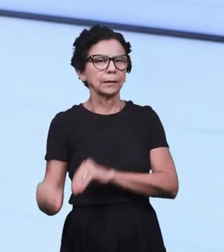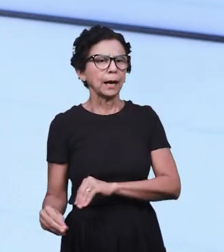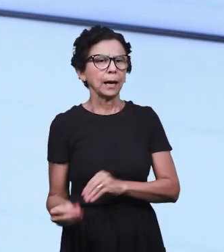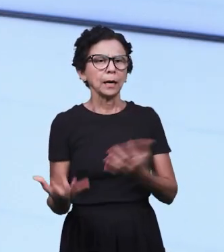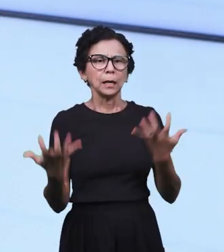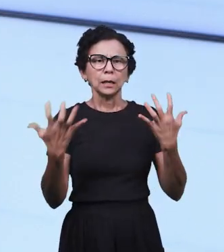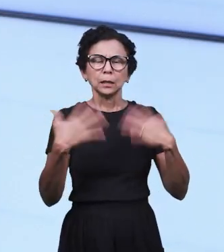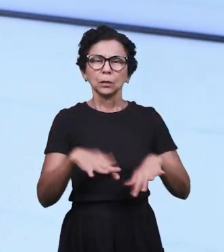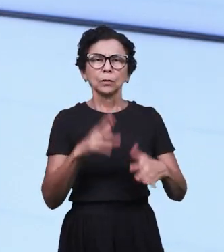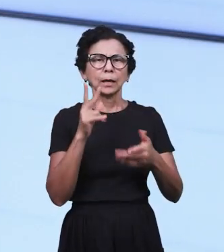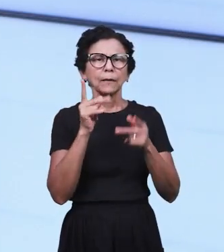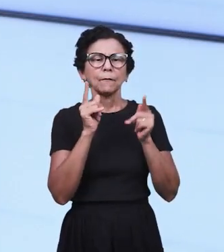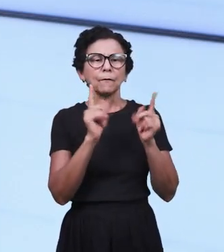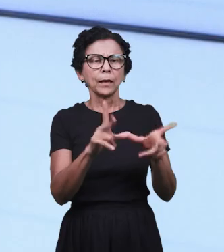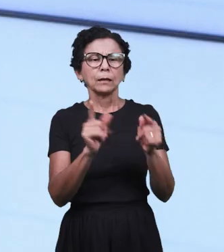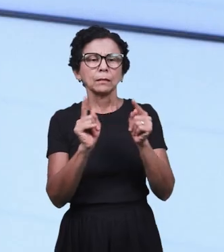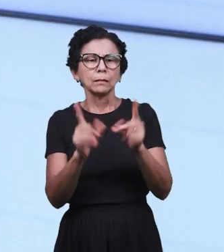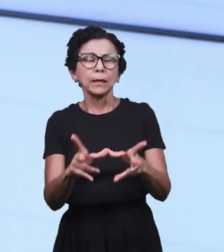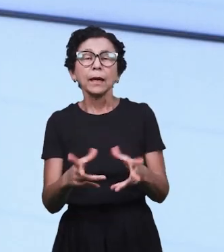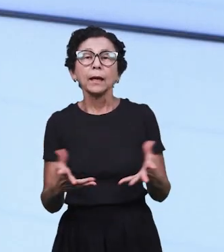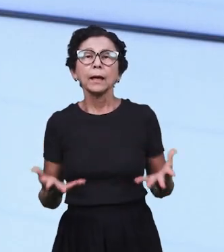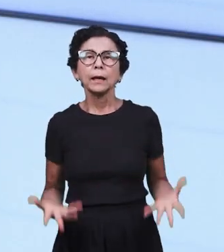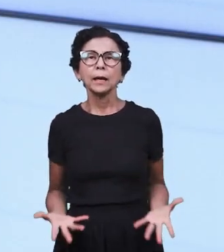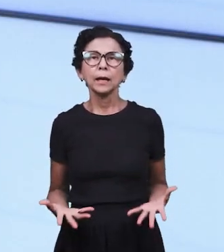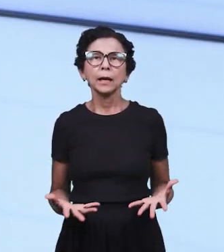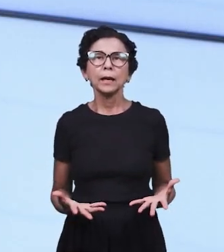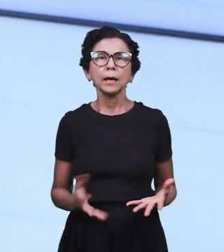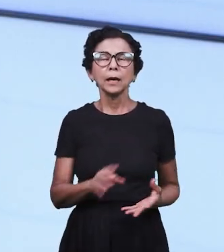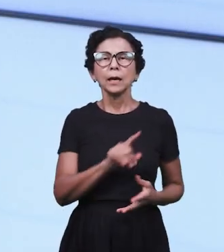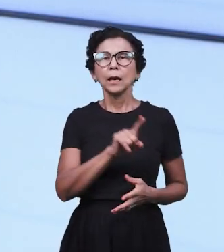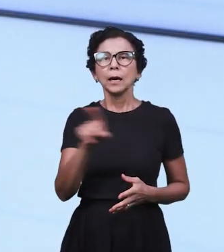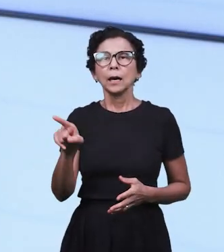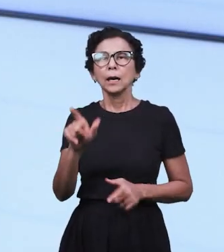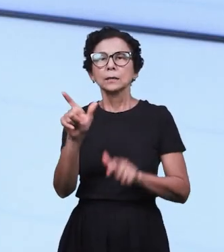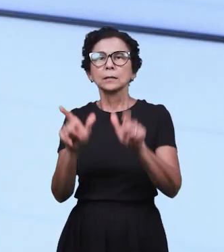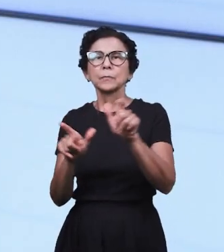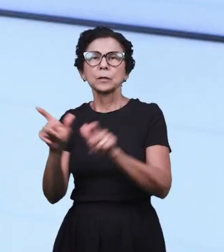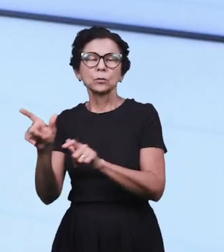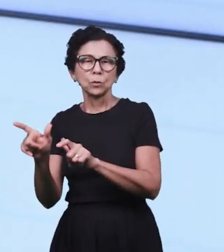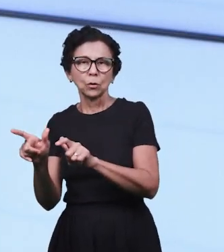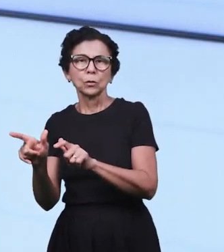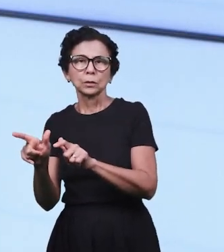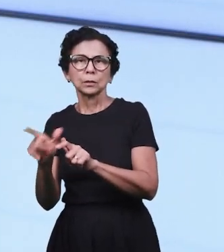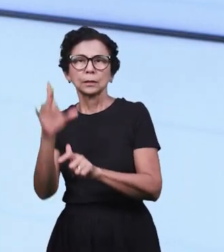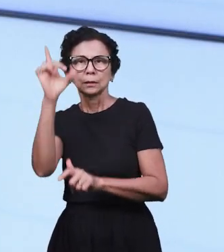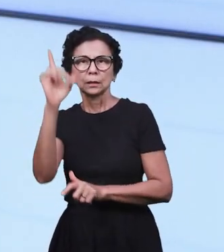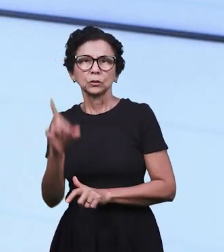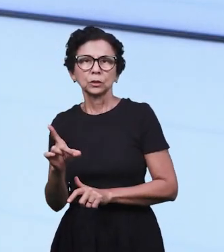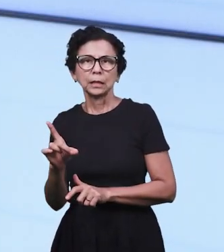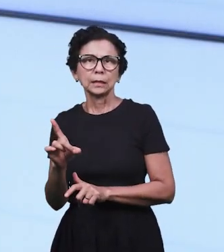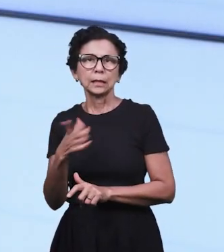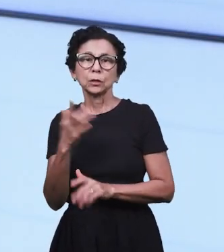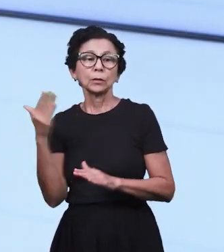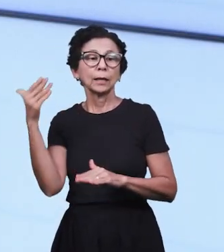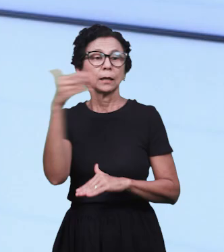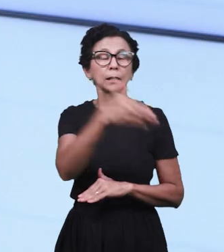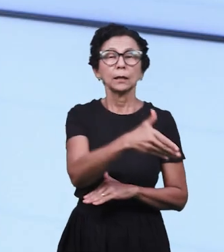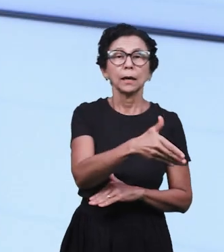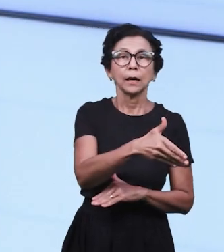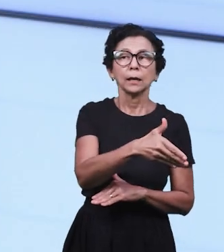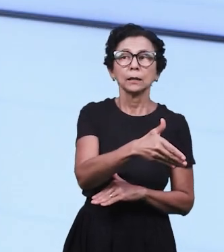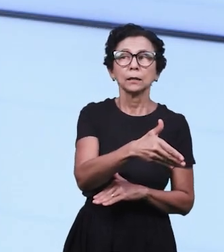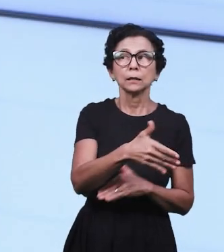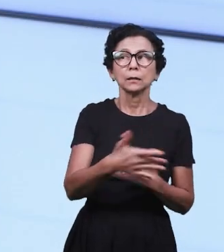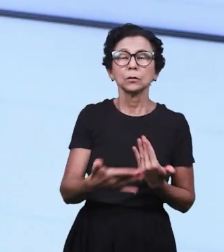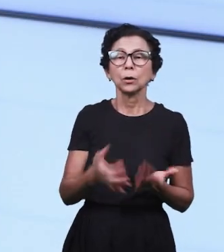os outros herdeiros, né, tenham acesso àquilo que é o direito dele, né, que é o quinhão dele. Então, e a pessoa